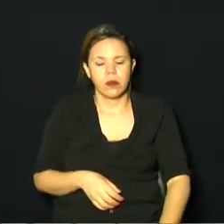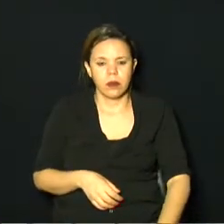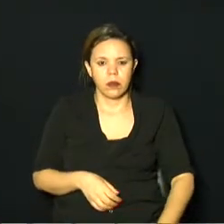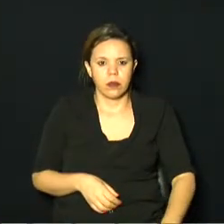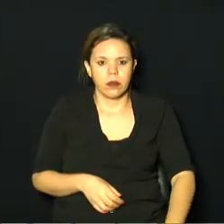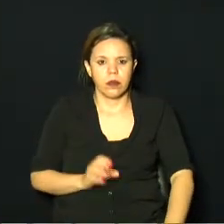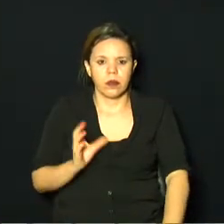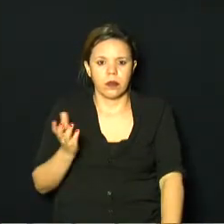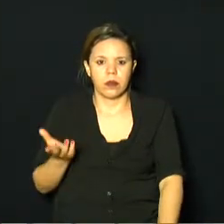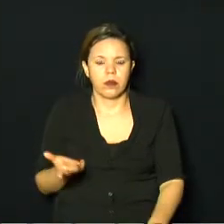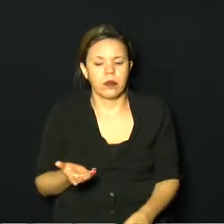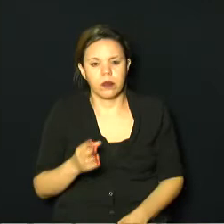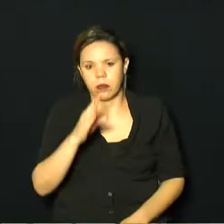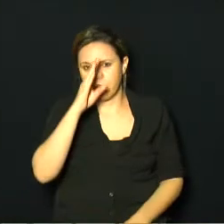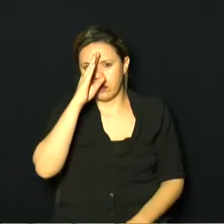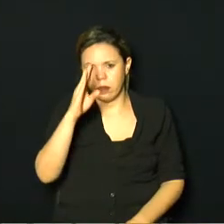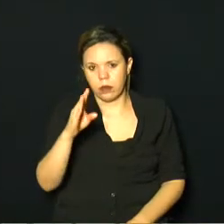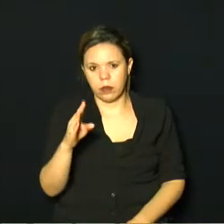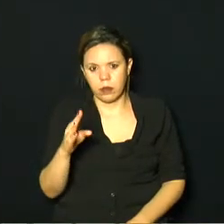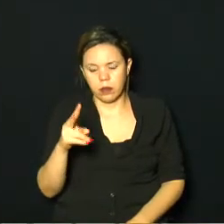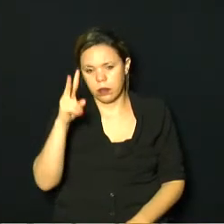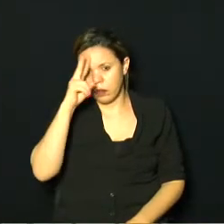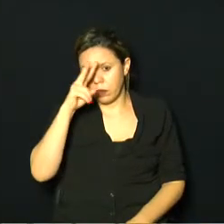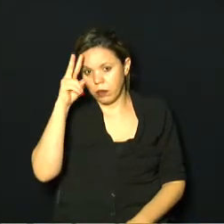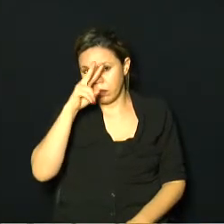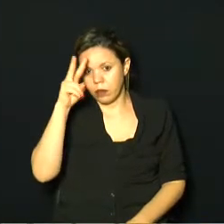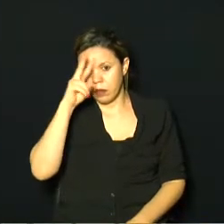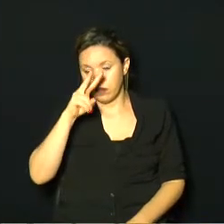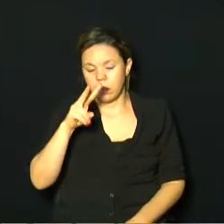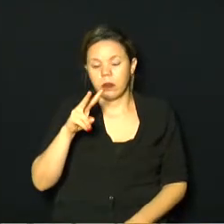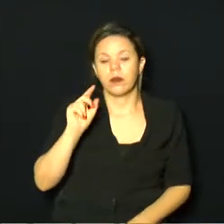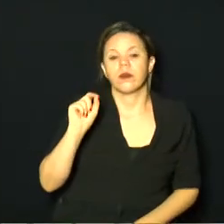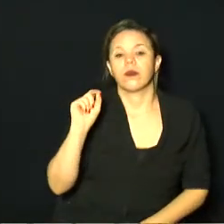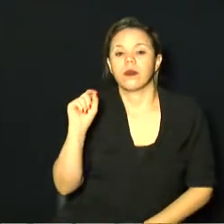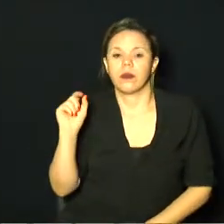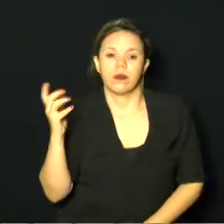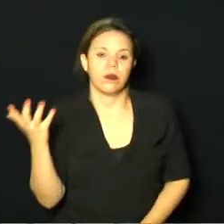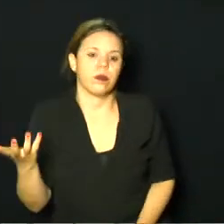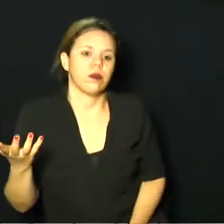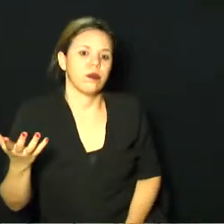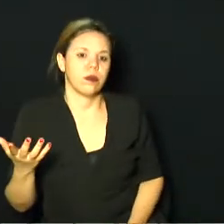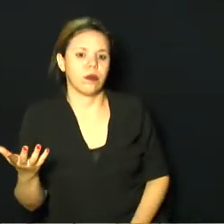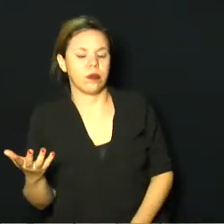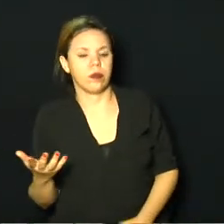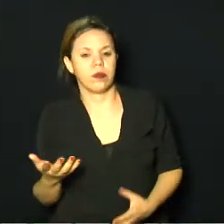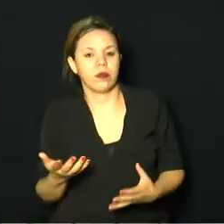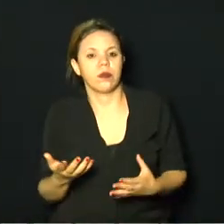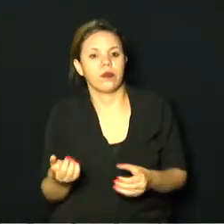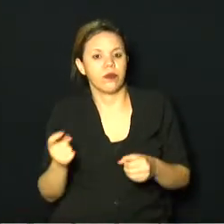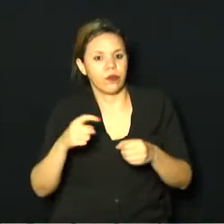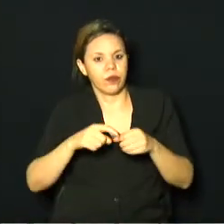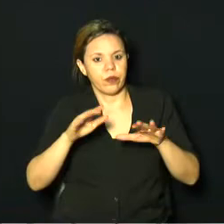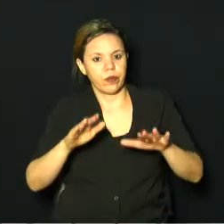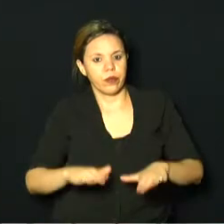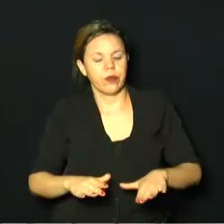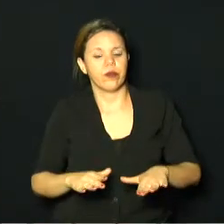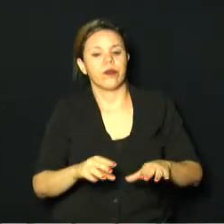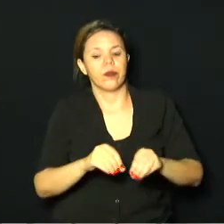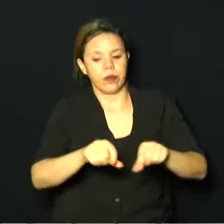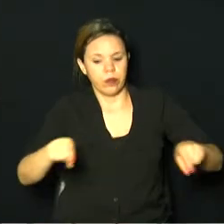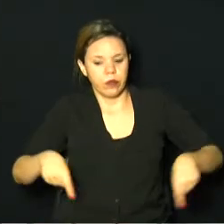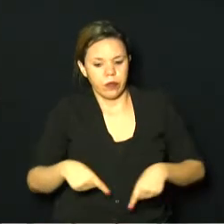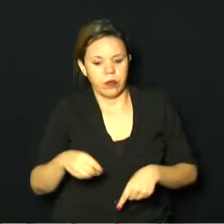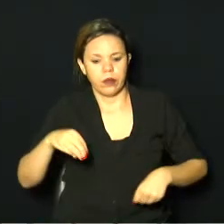que está acontecendo, principalmente relembrando o que foi a reintegração de posse do Mandela 1.